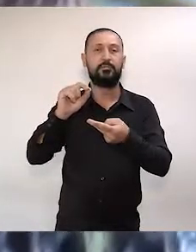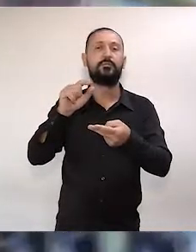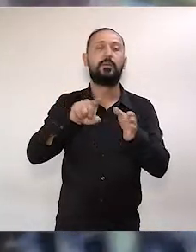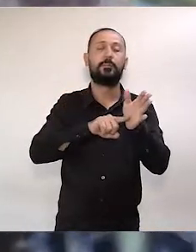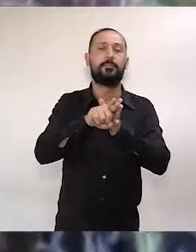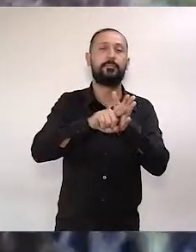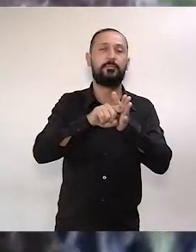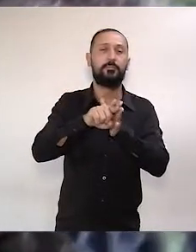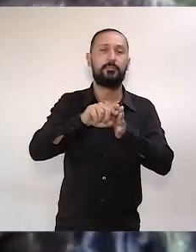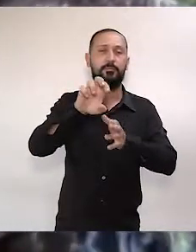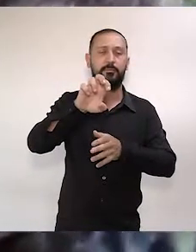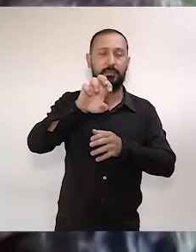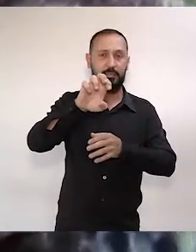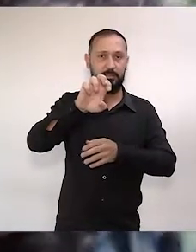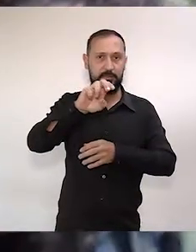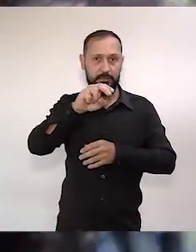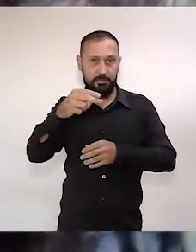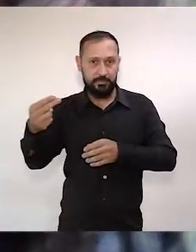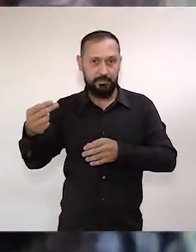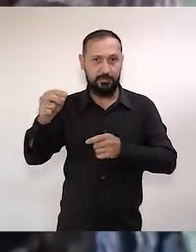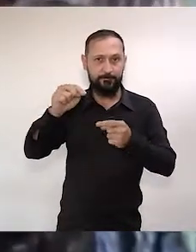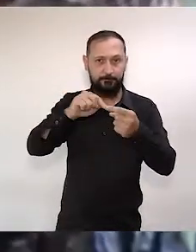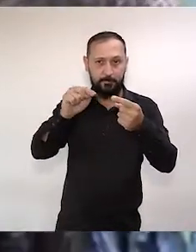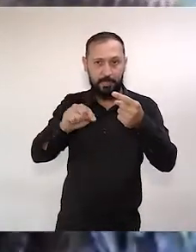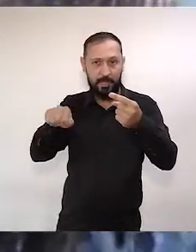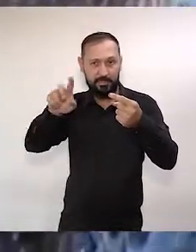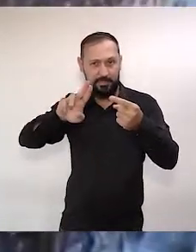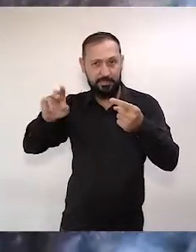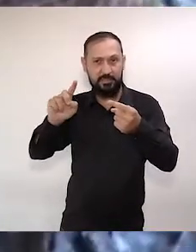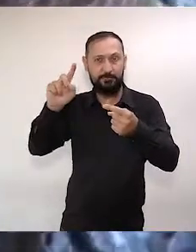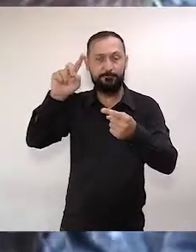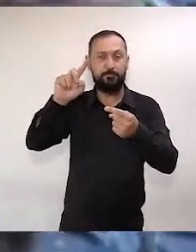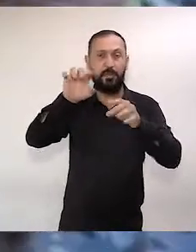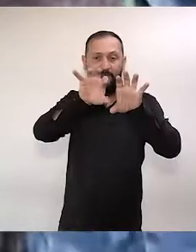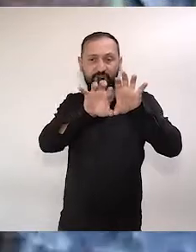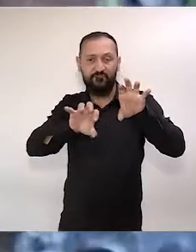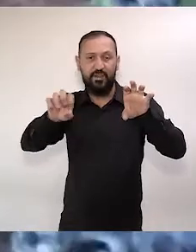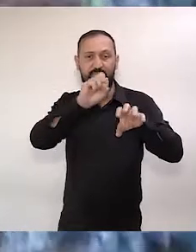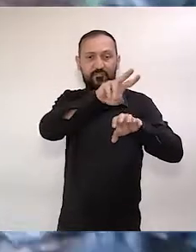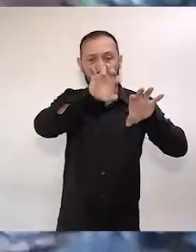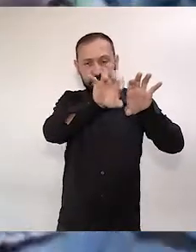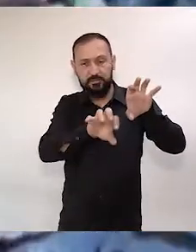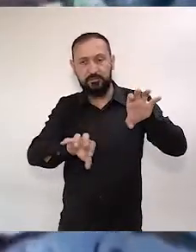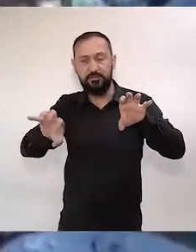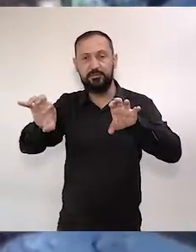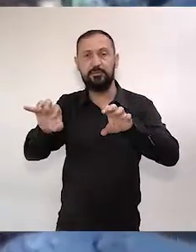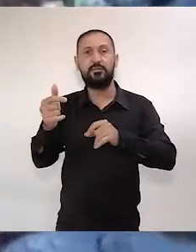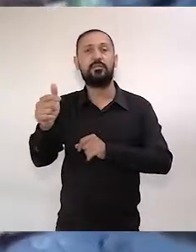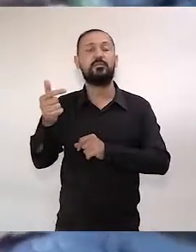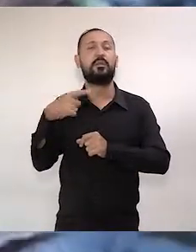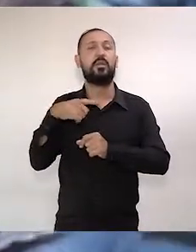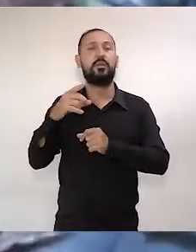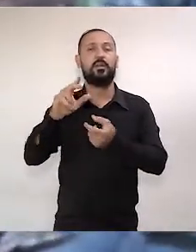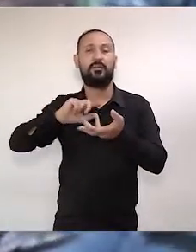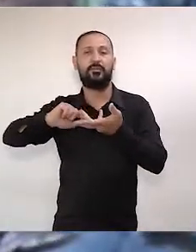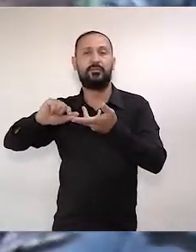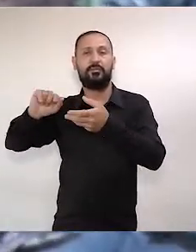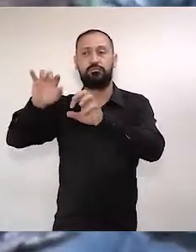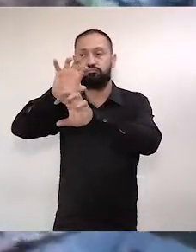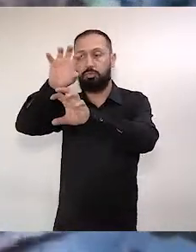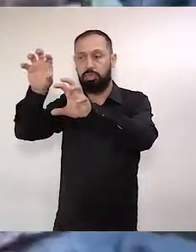coisa. Na pesquisa foi utilizada uma enzima chamada fosfolipase A2. Isolada do veneno, em meio a